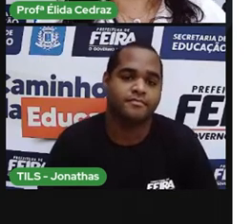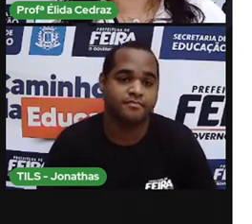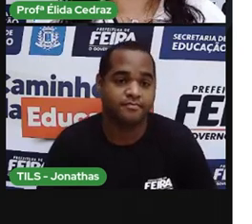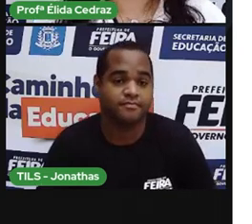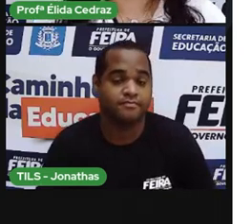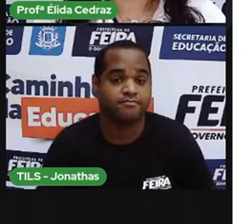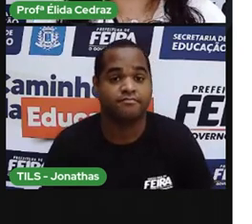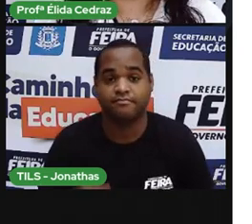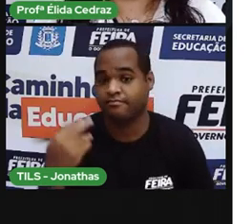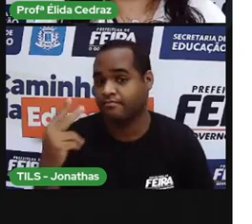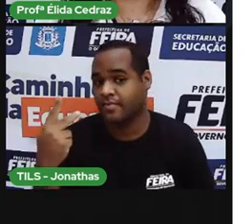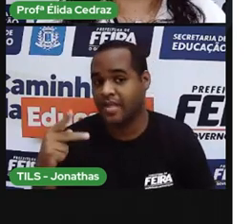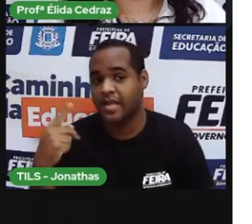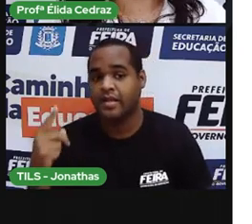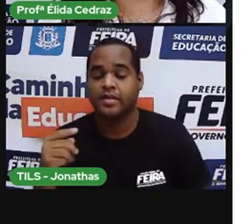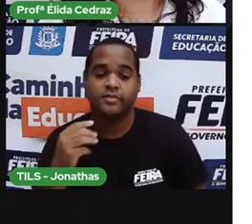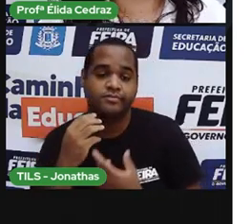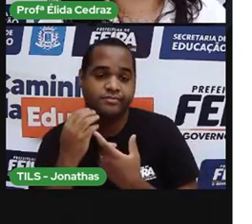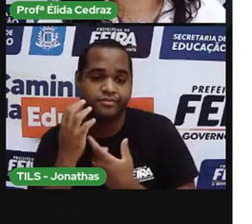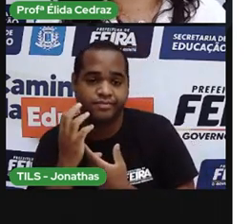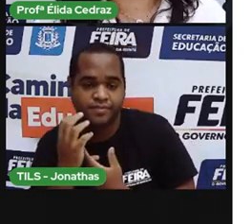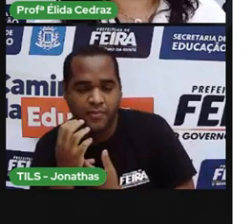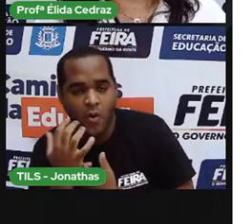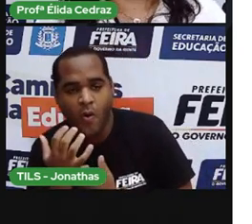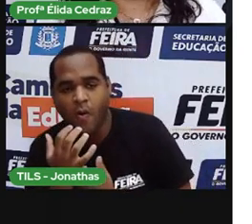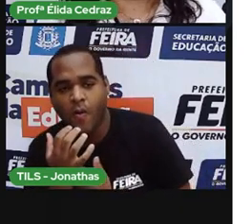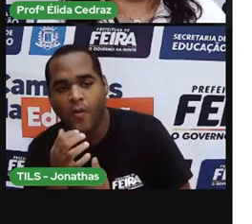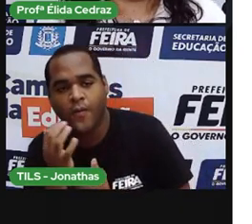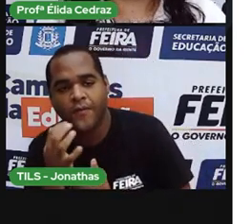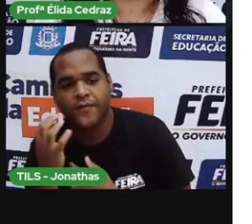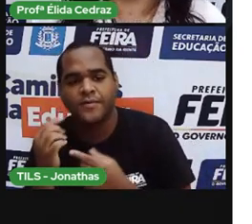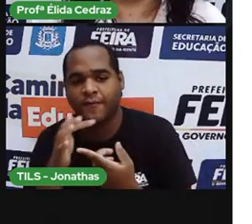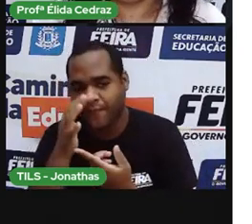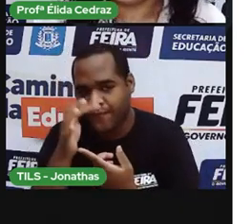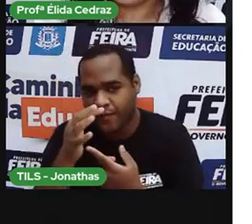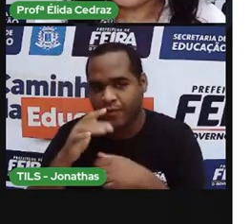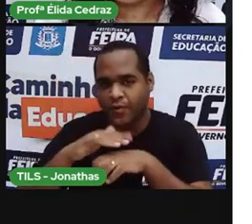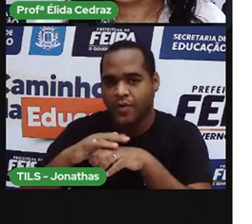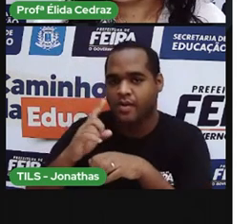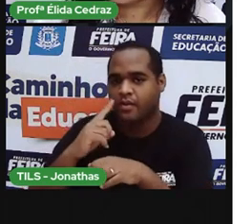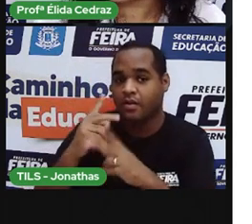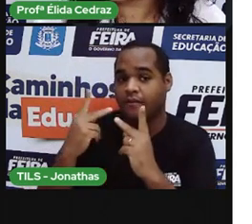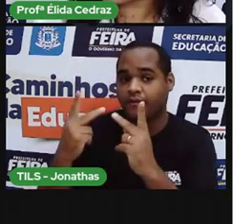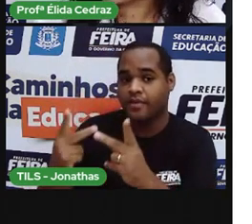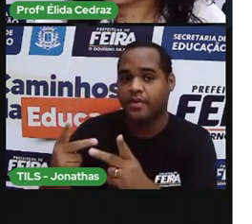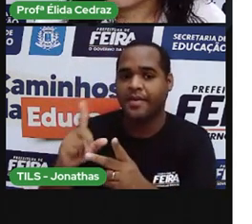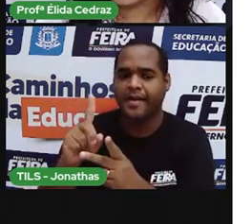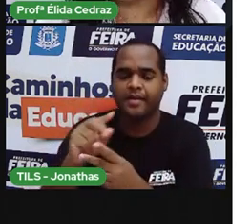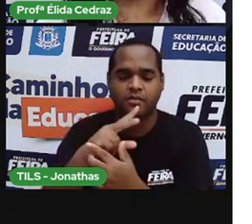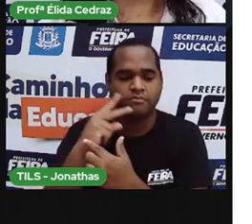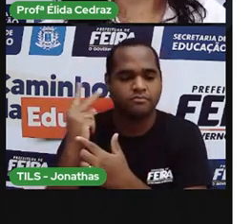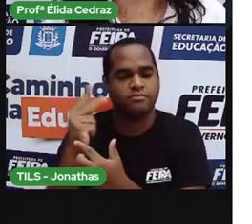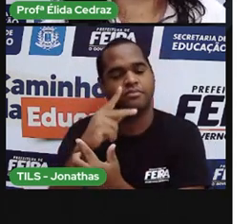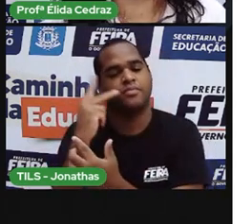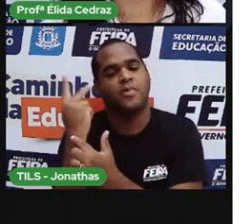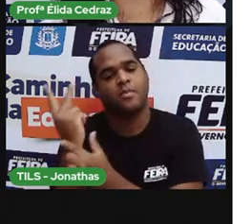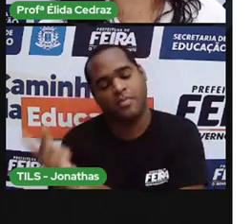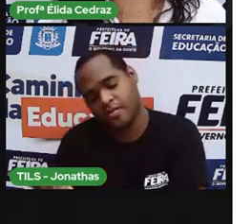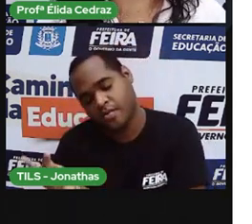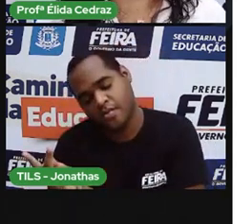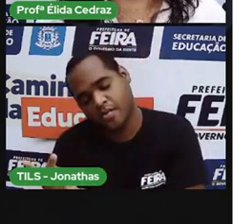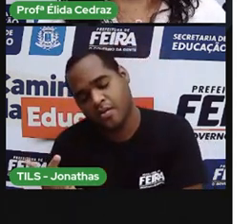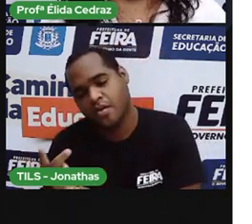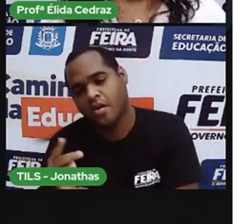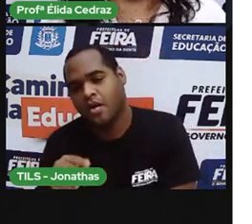O cravo ficou doente e a rosa foi visitar. O cravo teve um desmaio e a